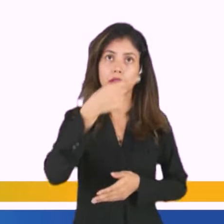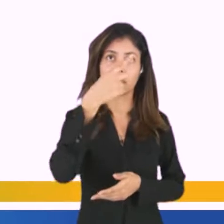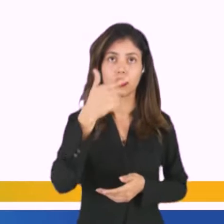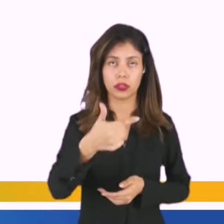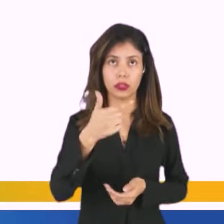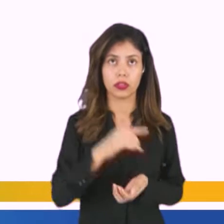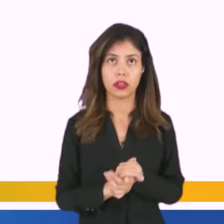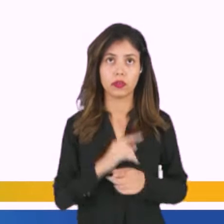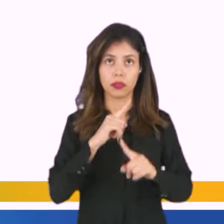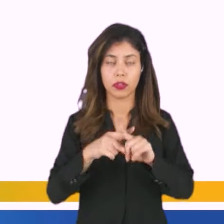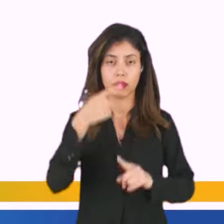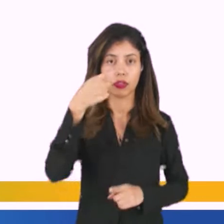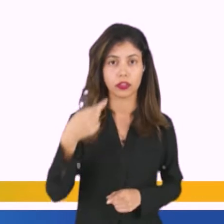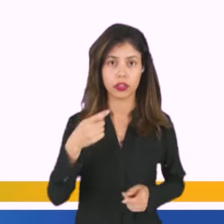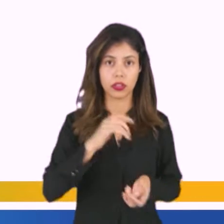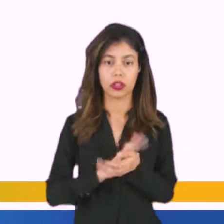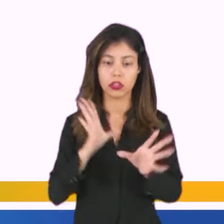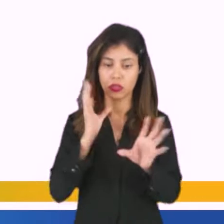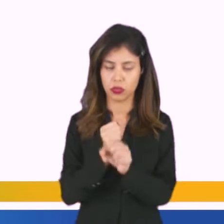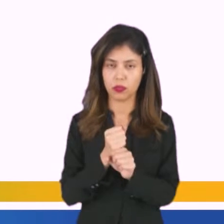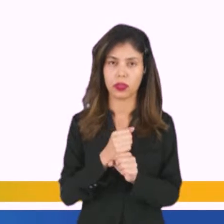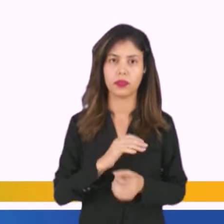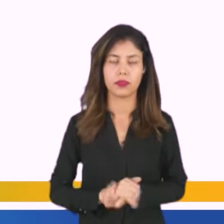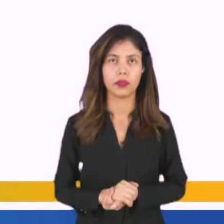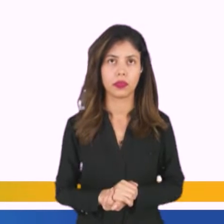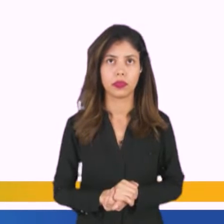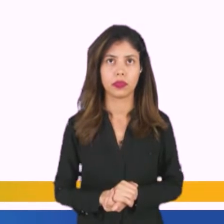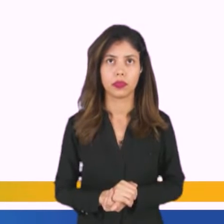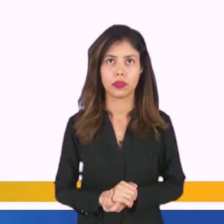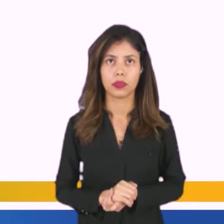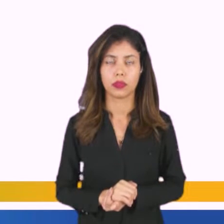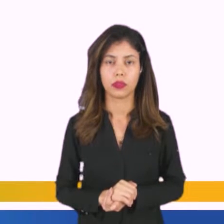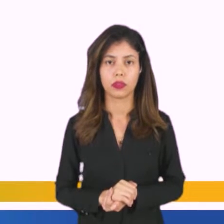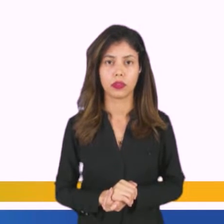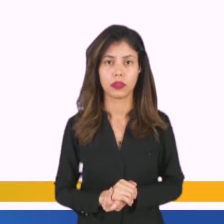menos 2, multipliquei por x e somei com